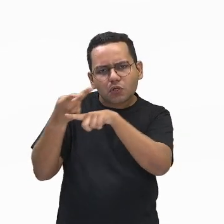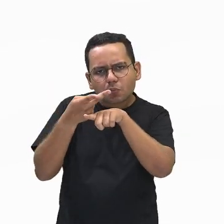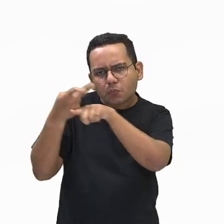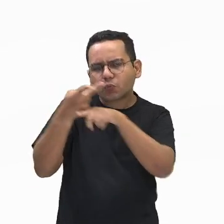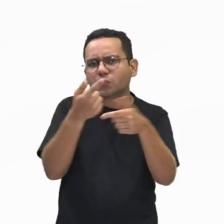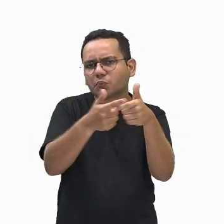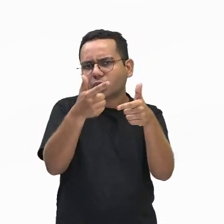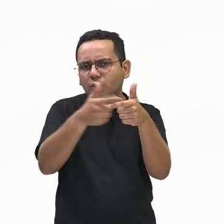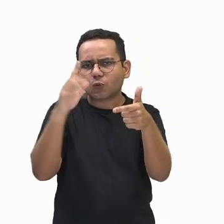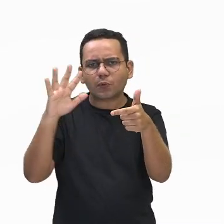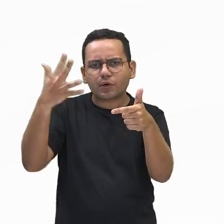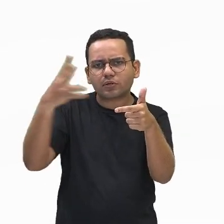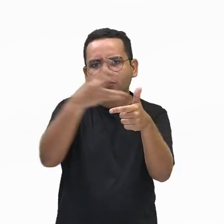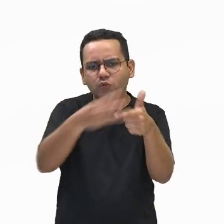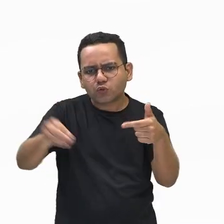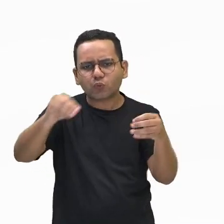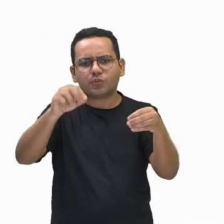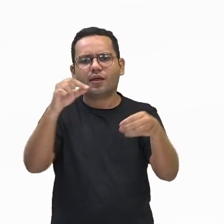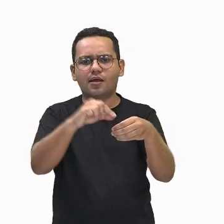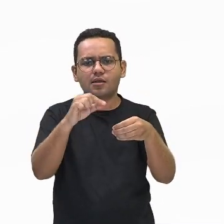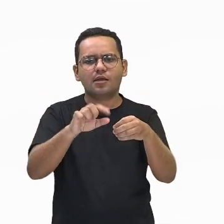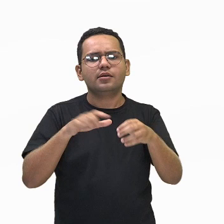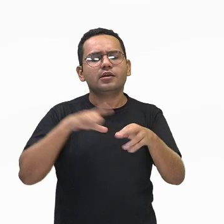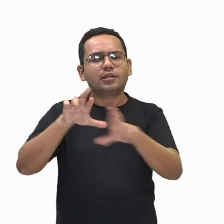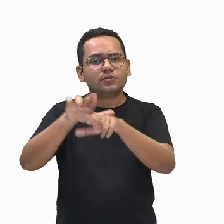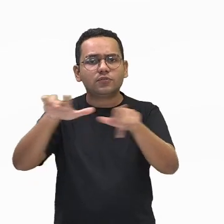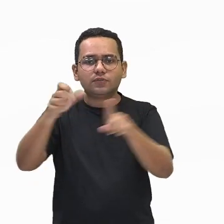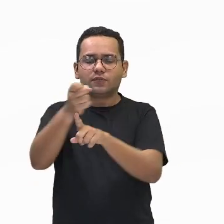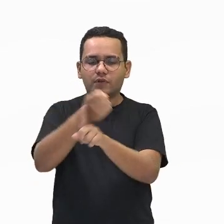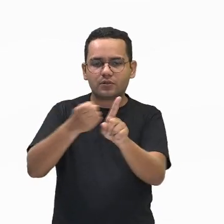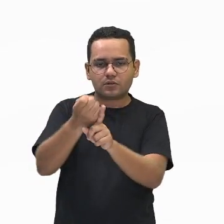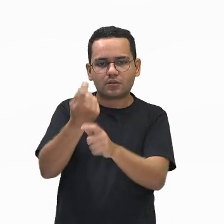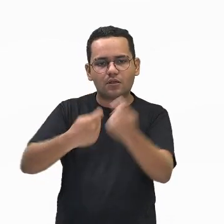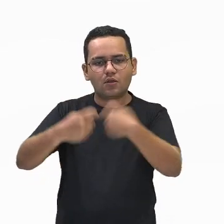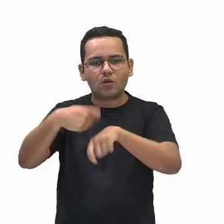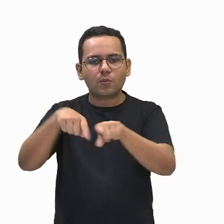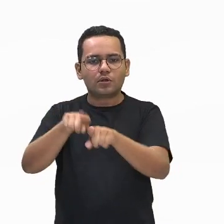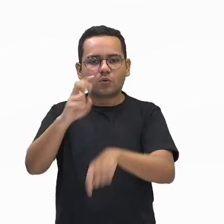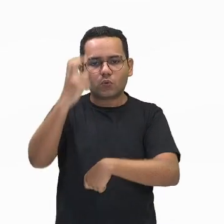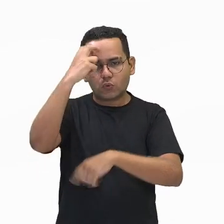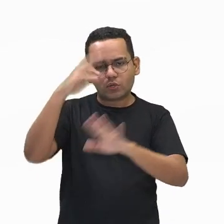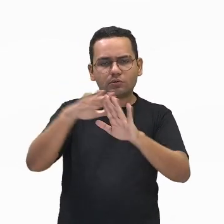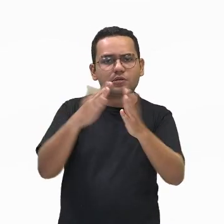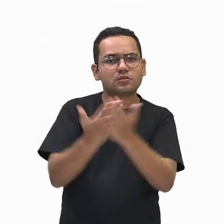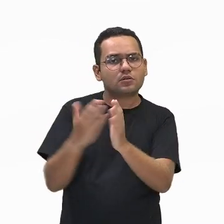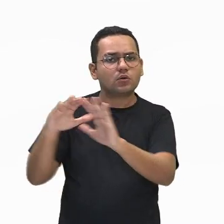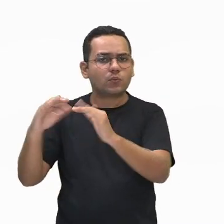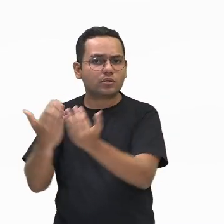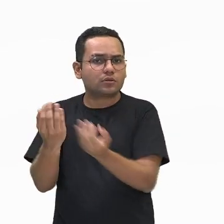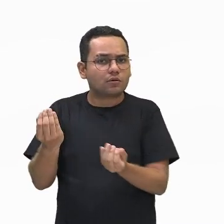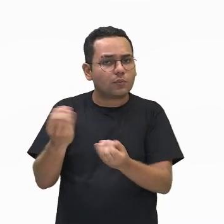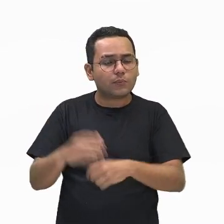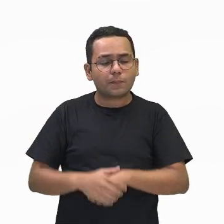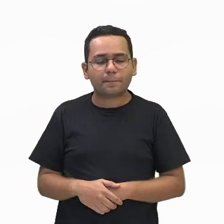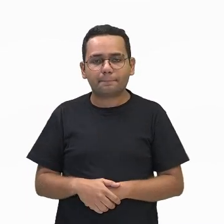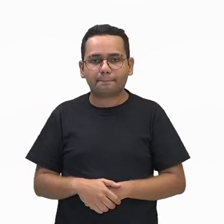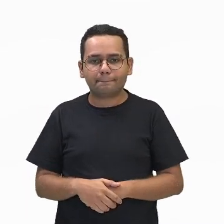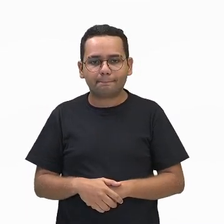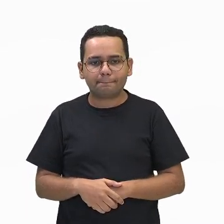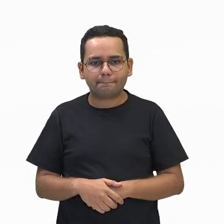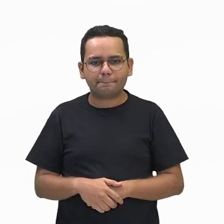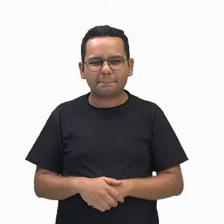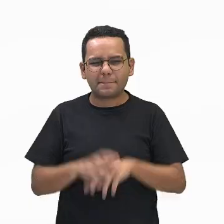diferenças socioeconômicas e culturais na escola, comunidade? Então, percebam que está